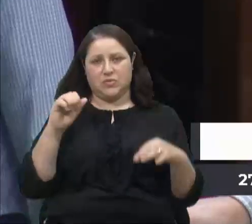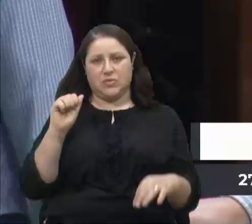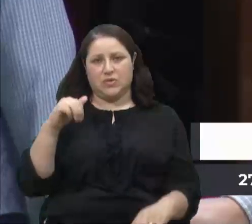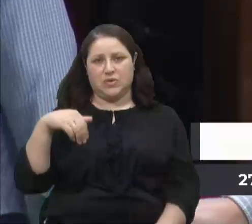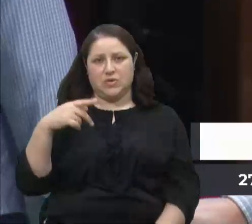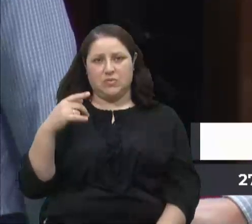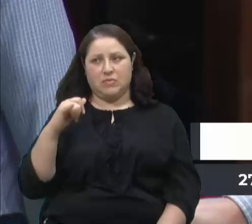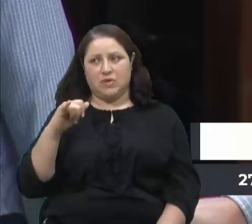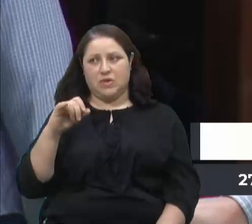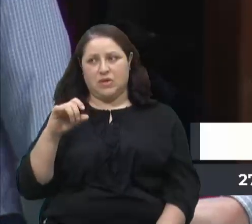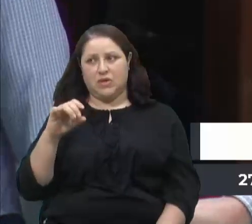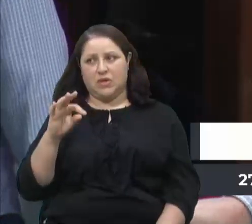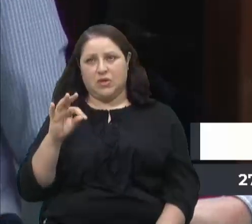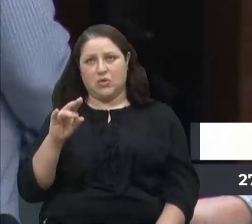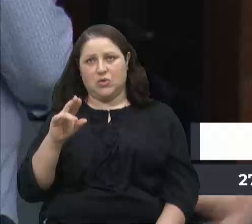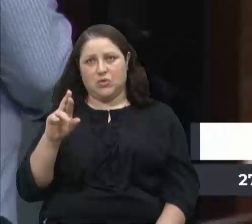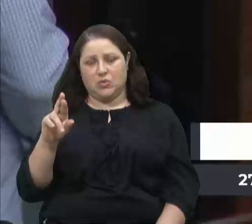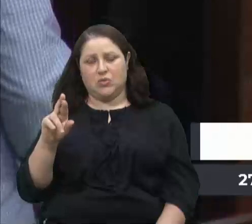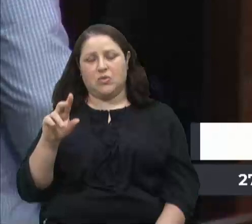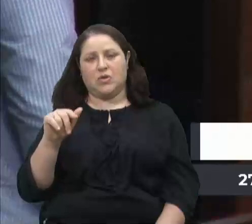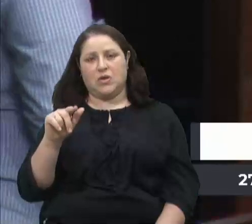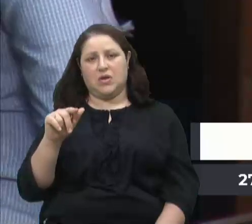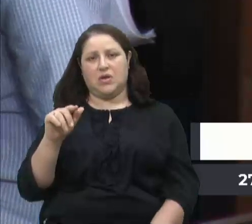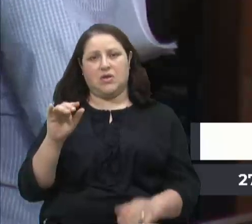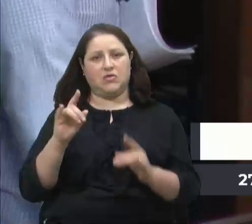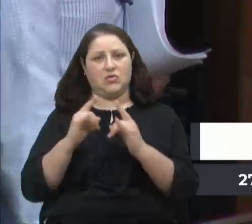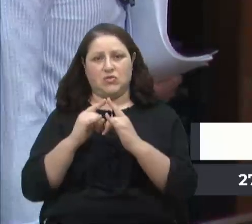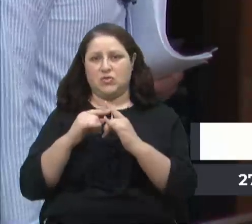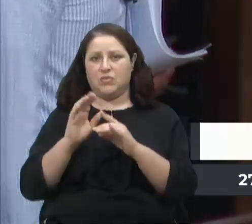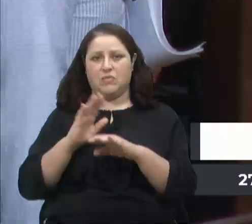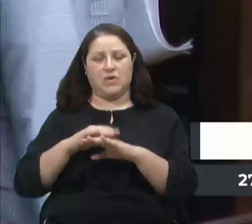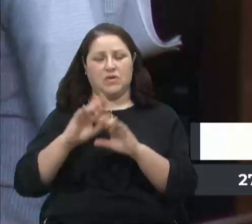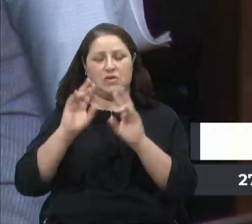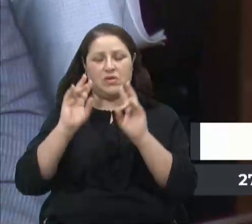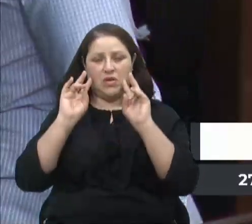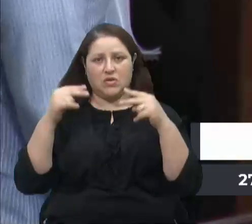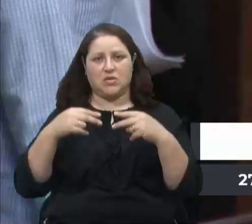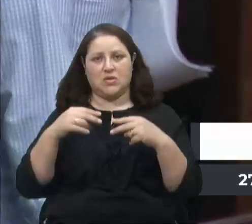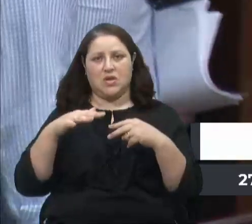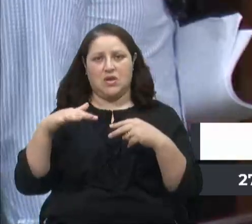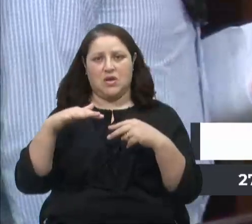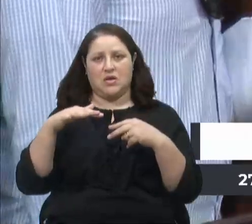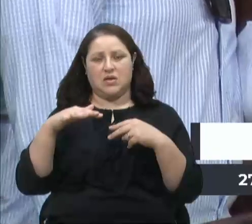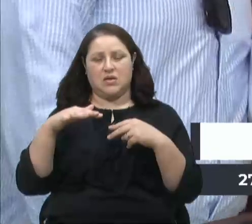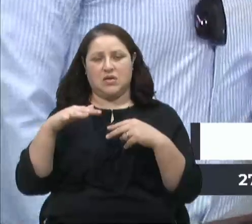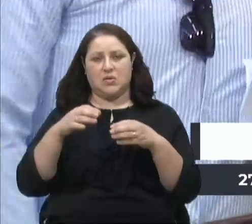das entidades mais reconhecidas na área do turismo,